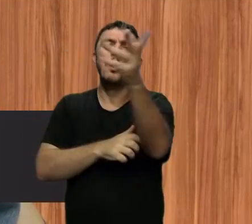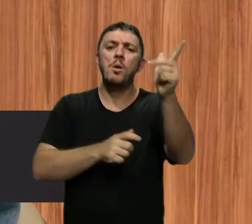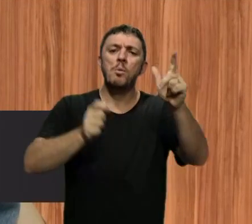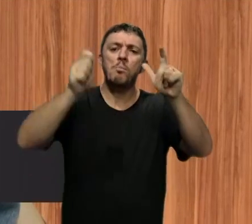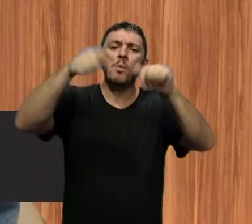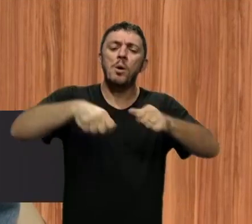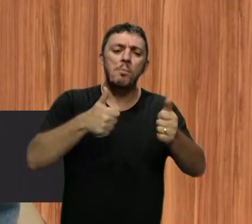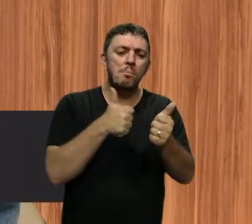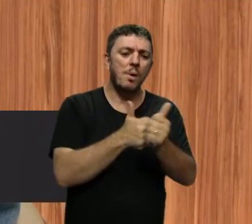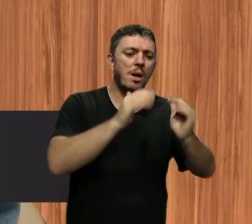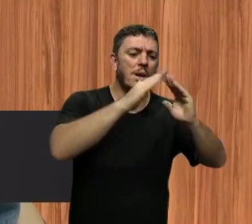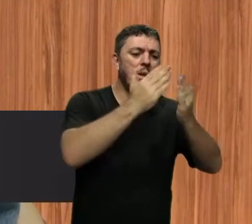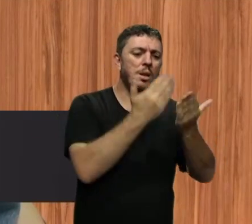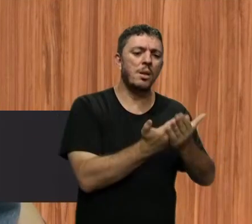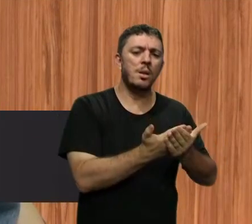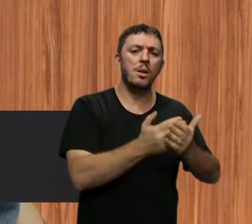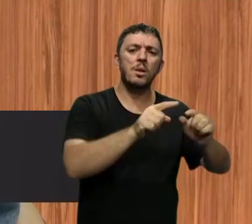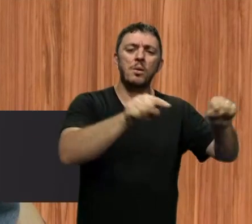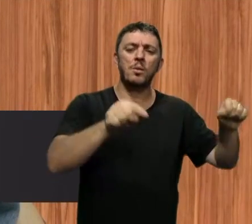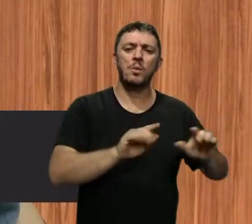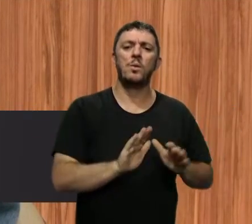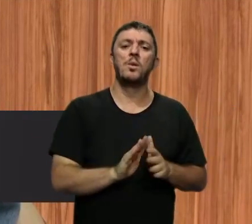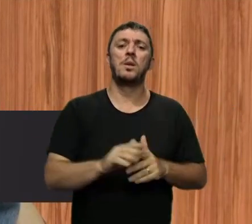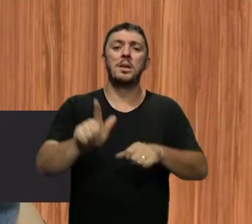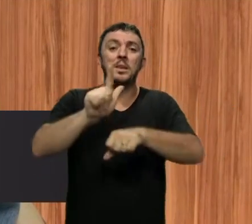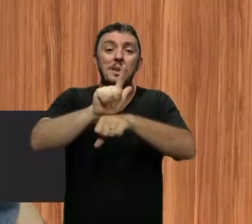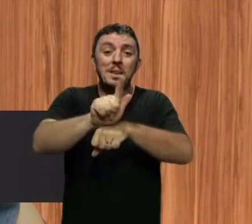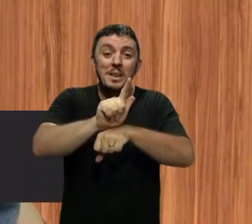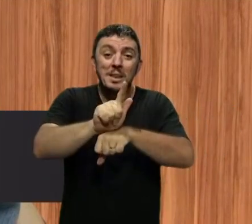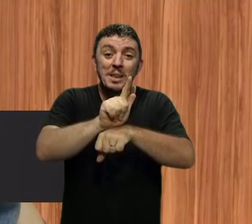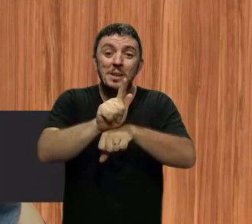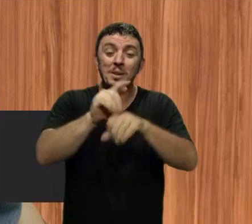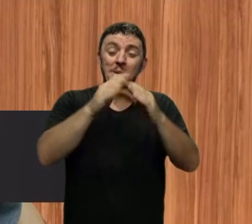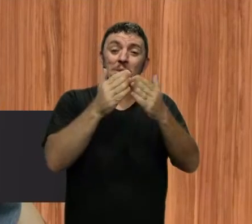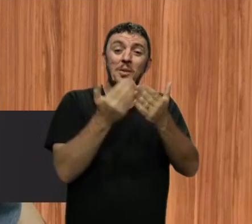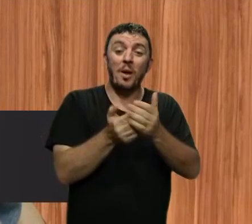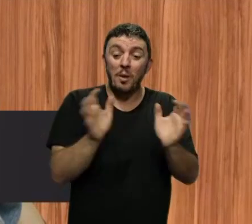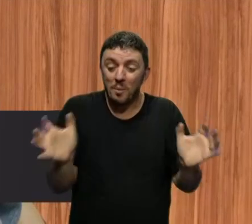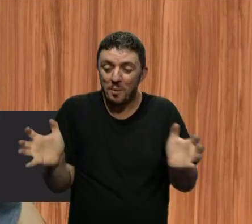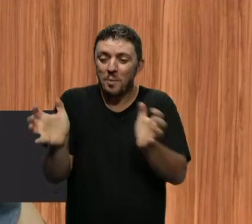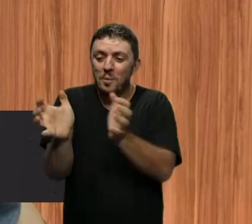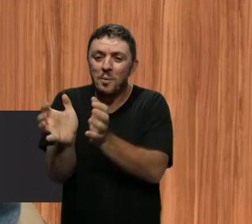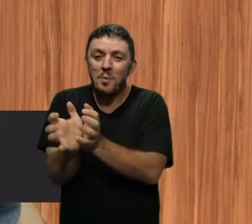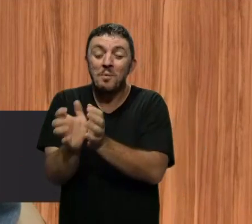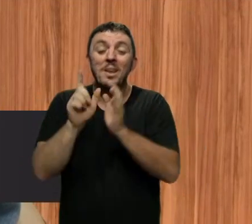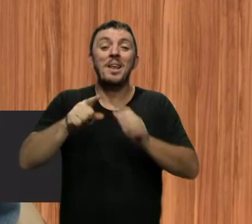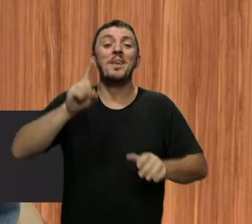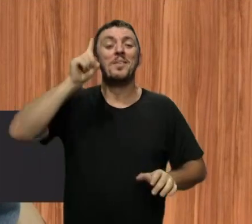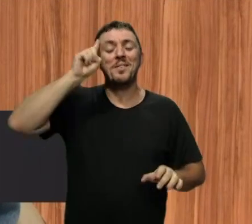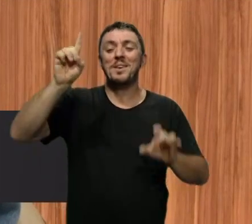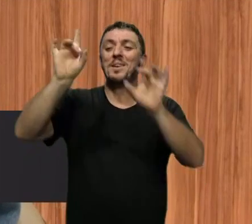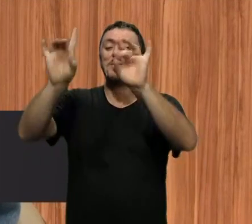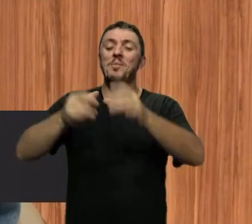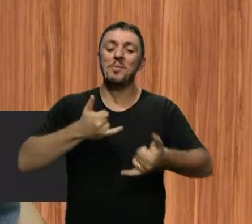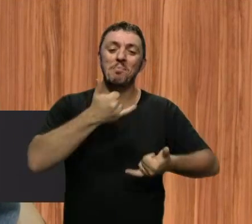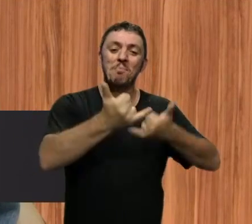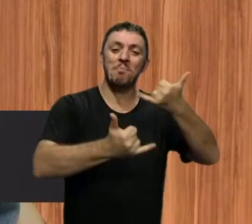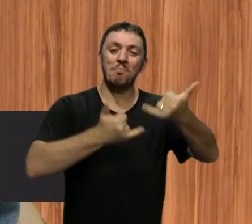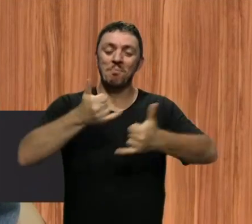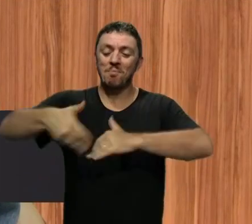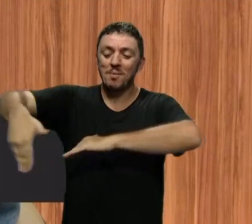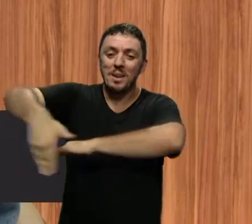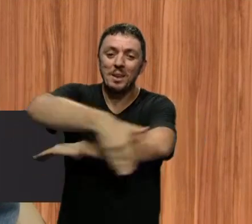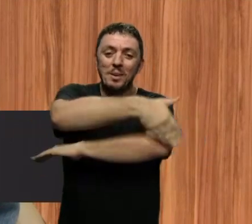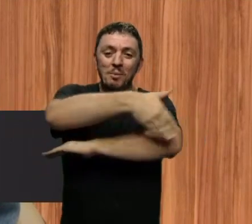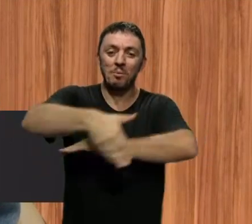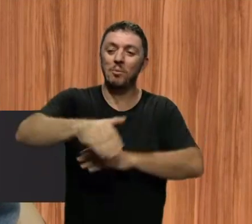suas equipes tiveram um dia para brincar. E brincar com entusiasmo, inteireza nas ruas, nos jardins das